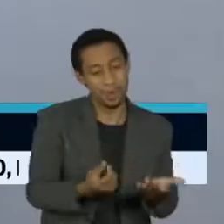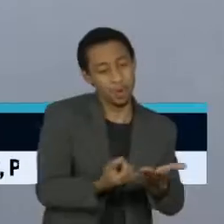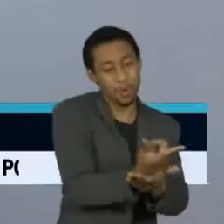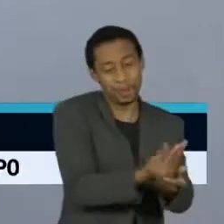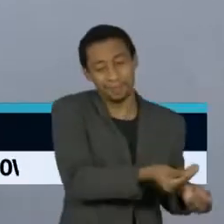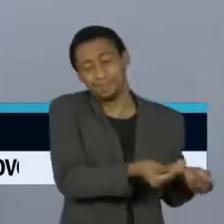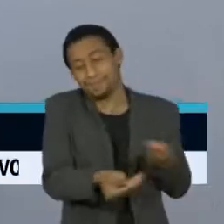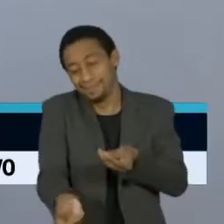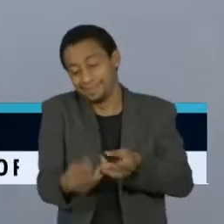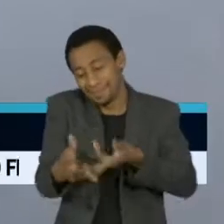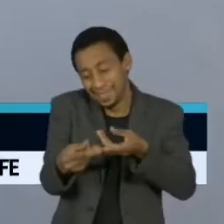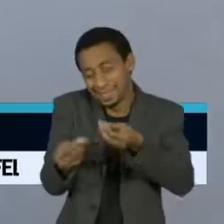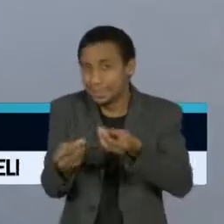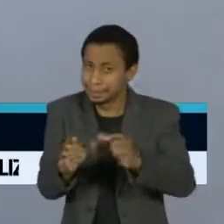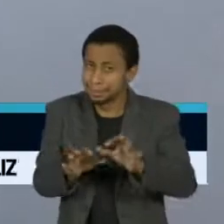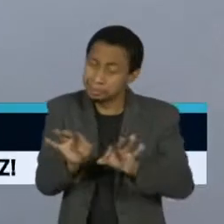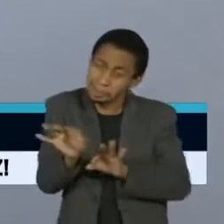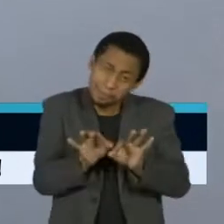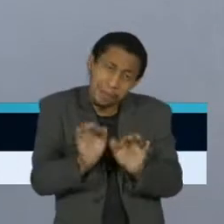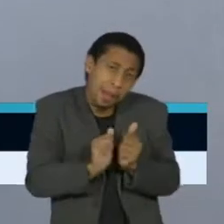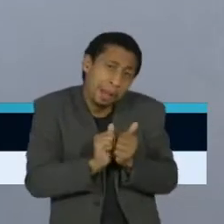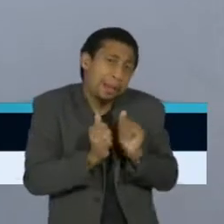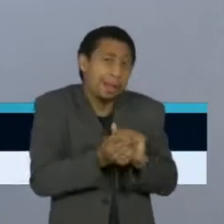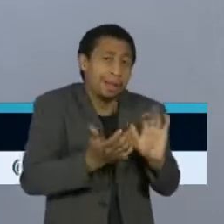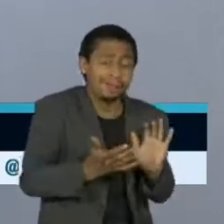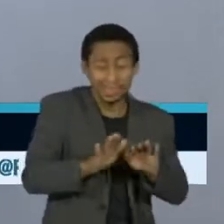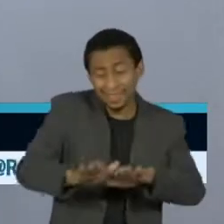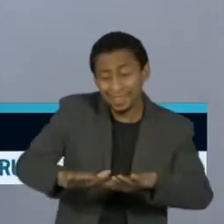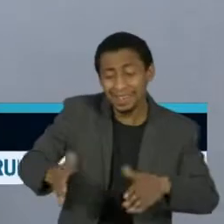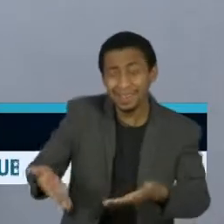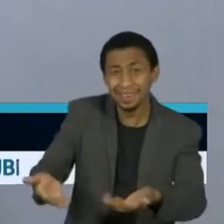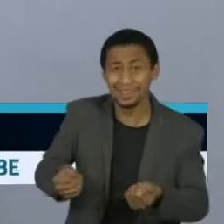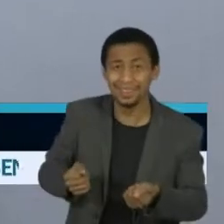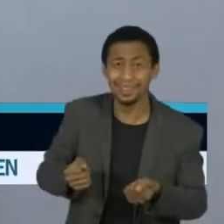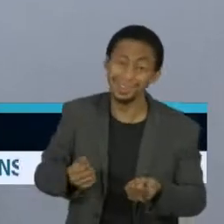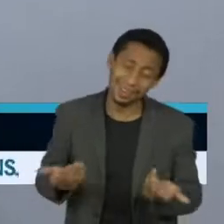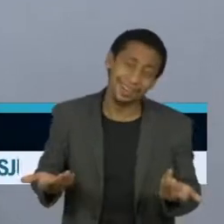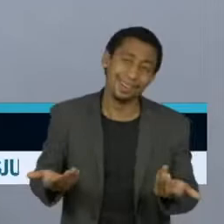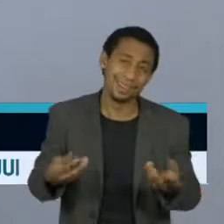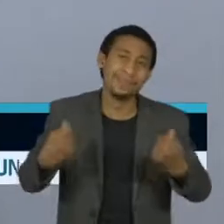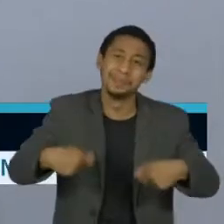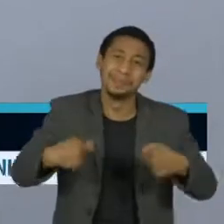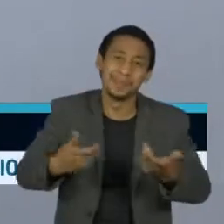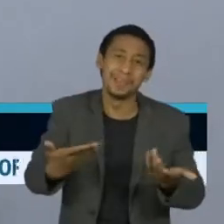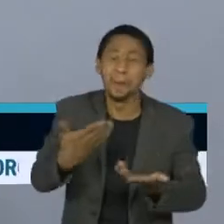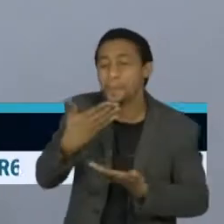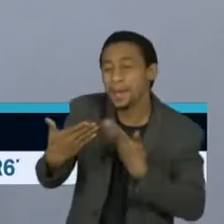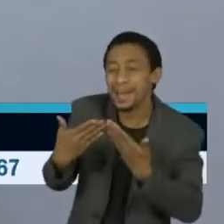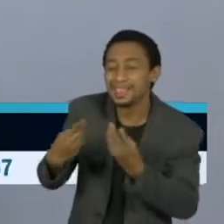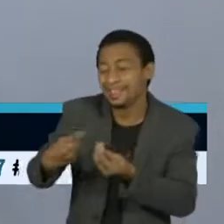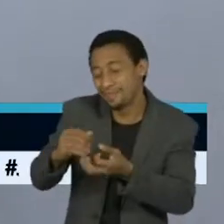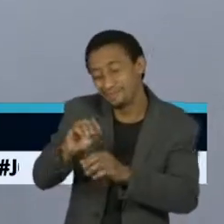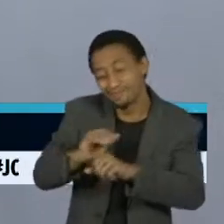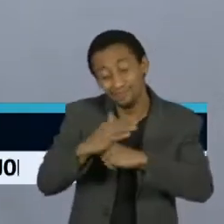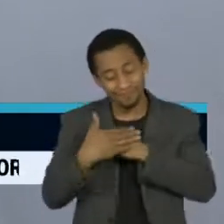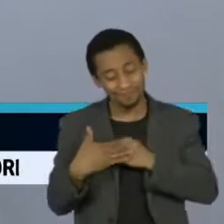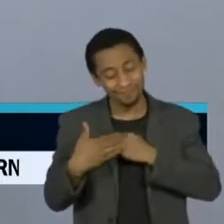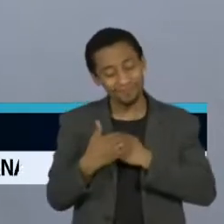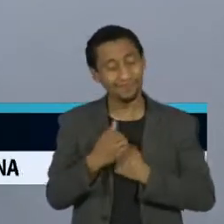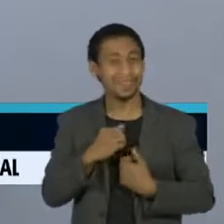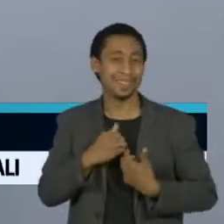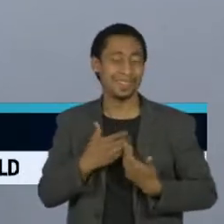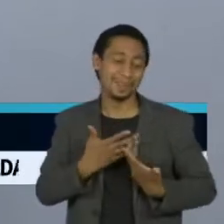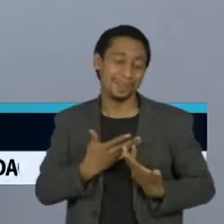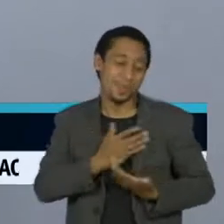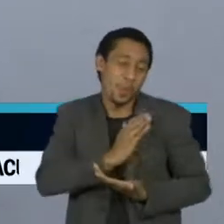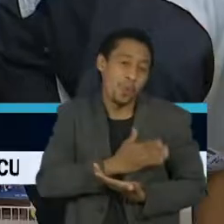A gente dá um jeitinho, né? Porque criança é criança, né? E aí eles pedem, acaba que a gente tem um coração mole